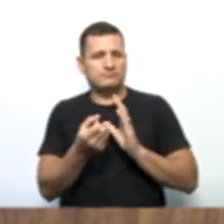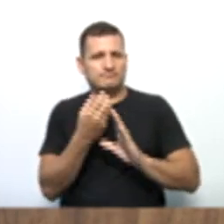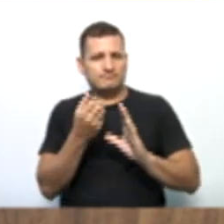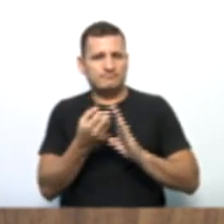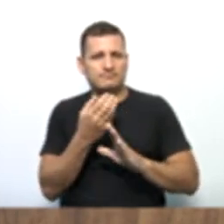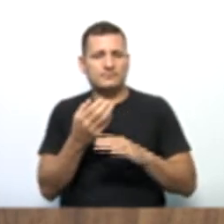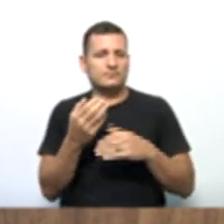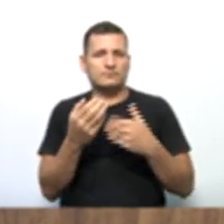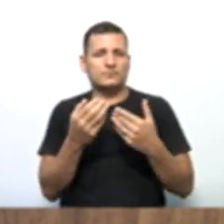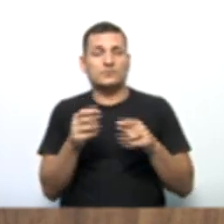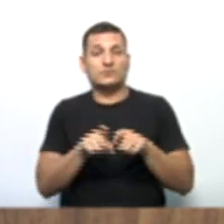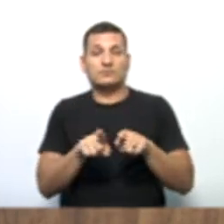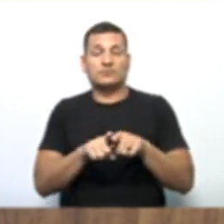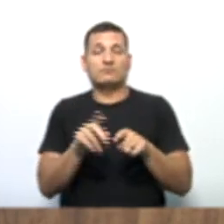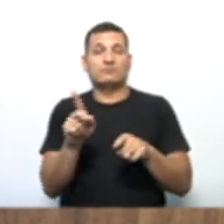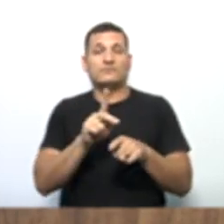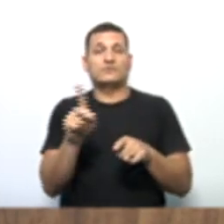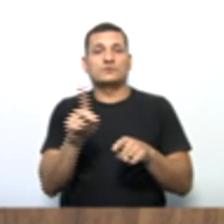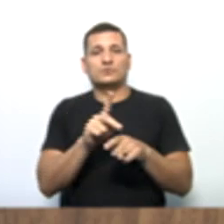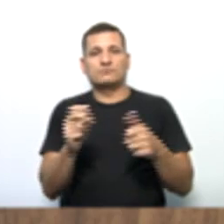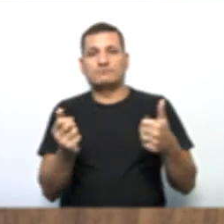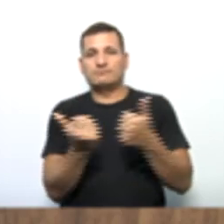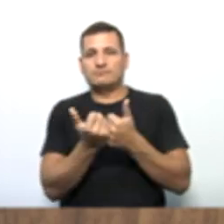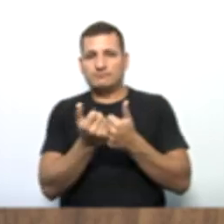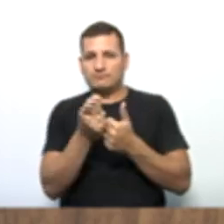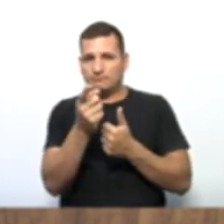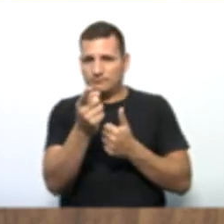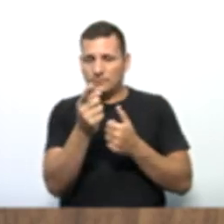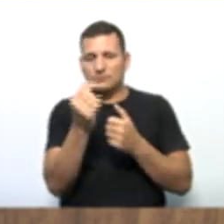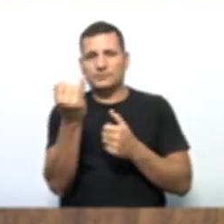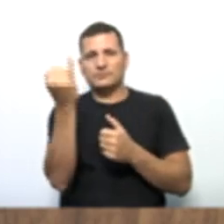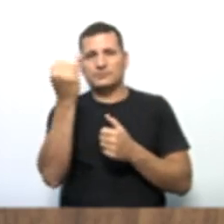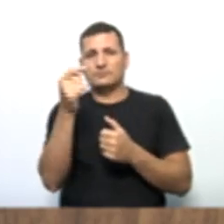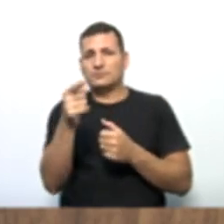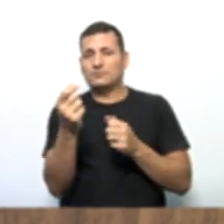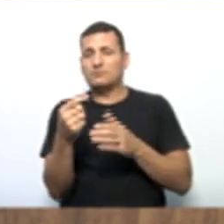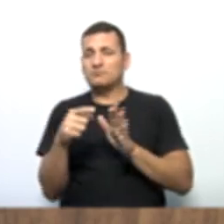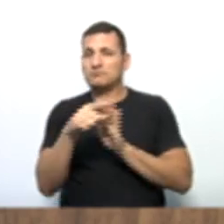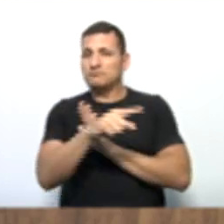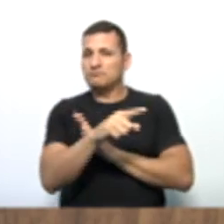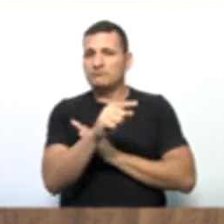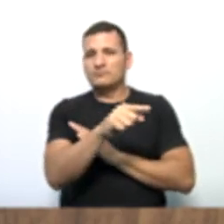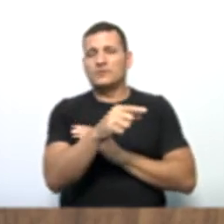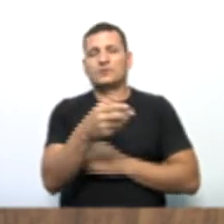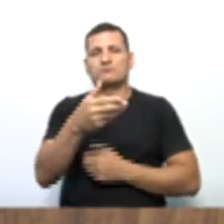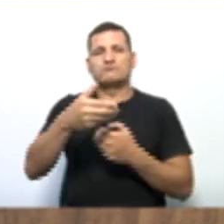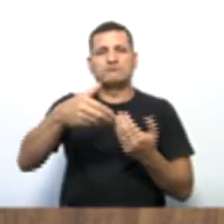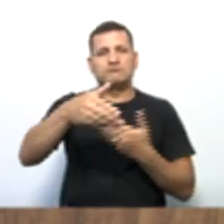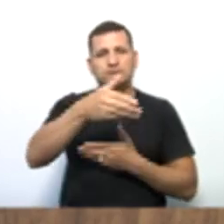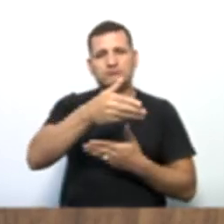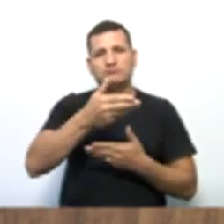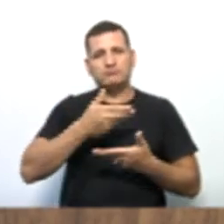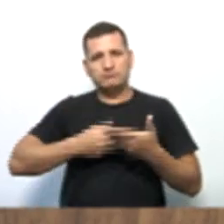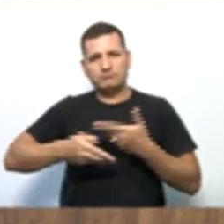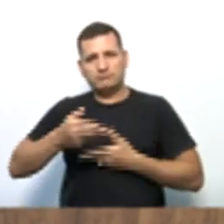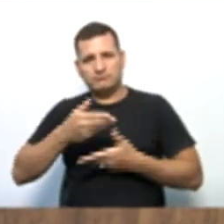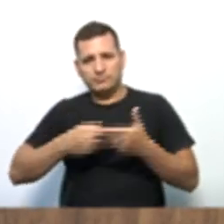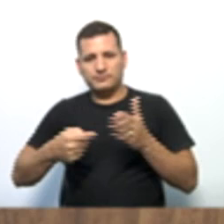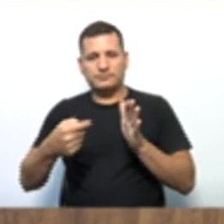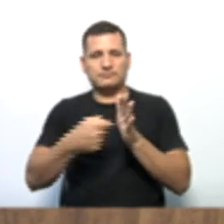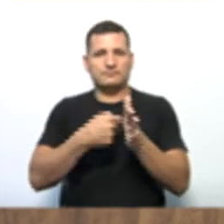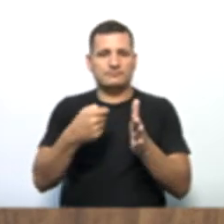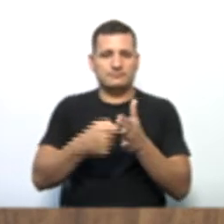presencial, né, que está aí no polo com vocês, é a base de apoio. E, a todo momento, vocês podem estar interagindo aqui com a gente, com a aula,